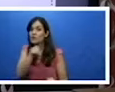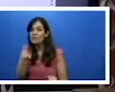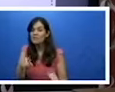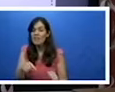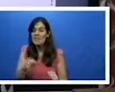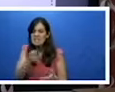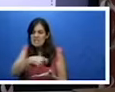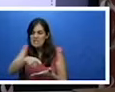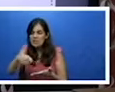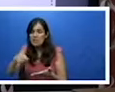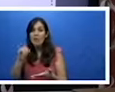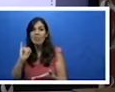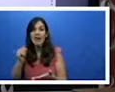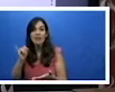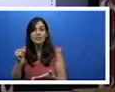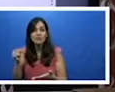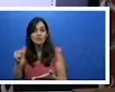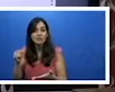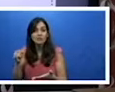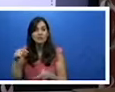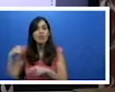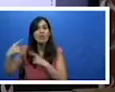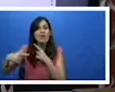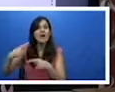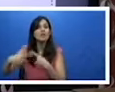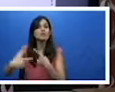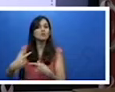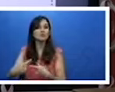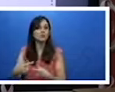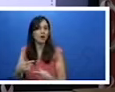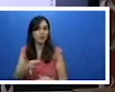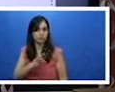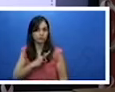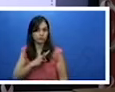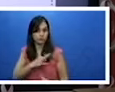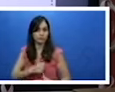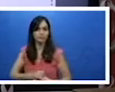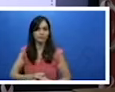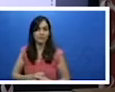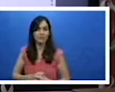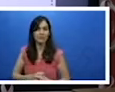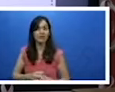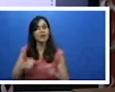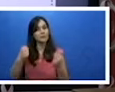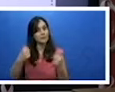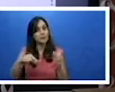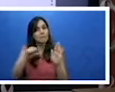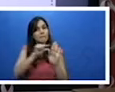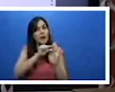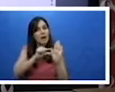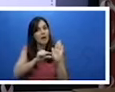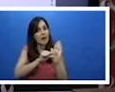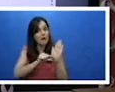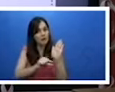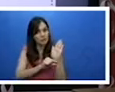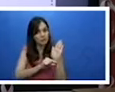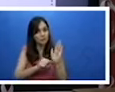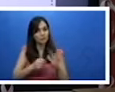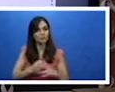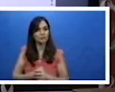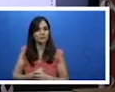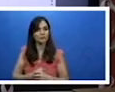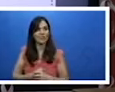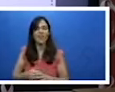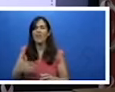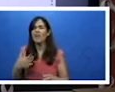clássica, dando sequência a estes parágrafos. Então vamos lá. Eu sempre fui muito amigo